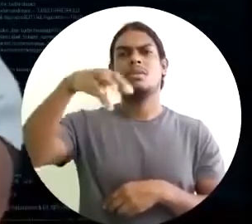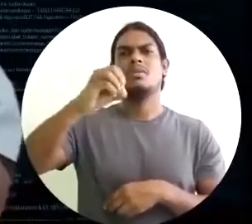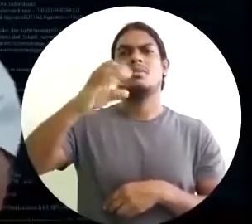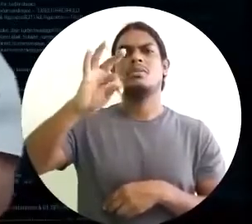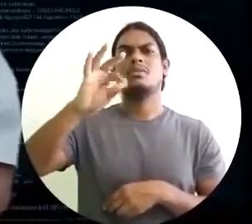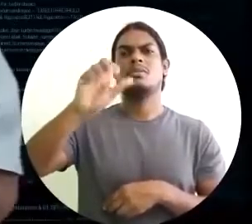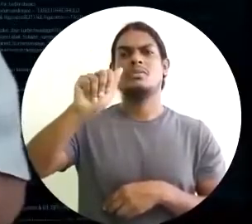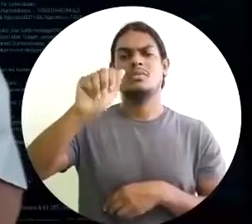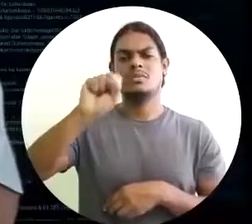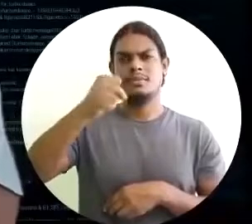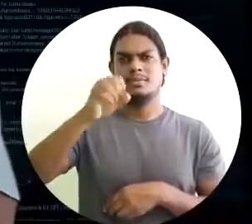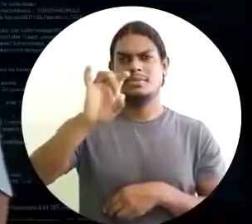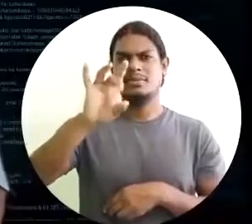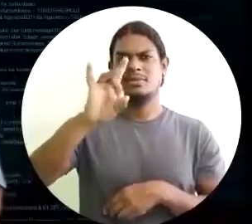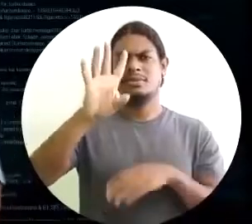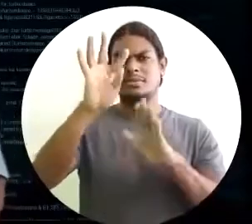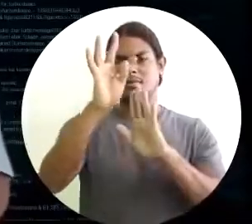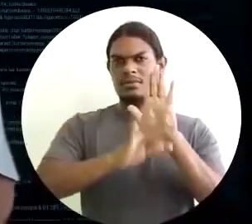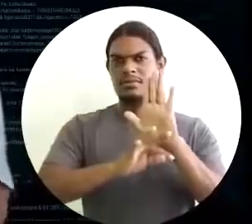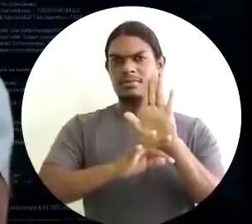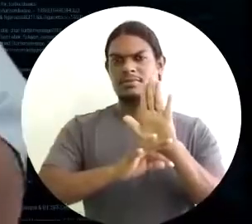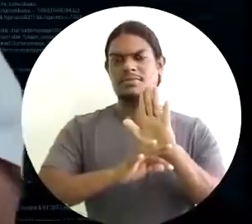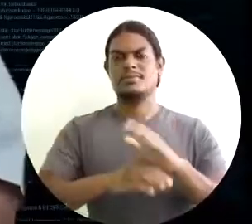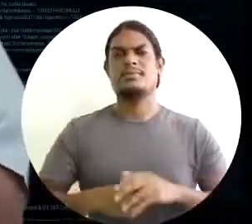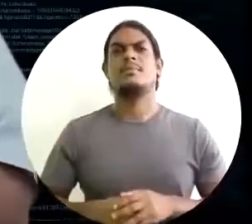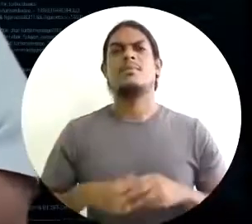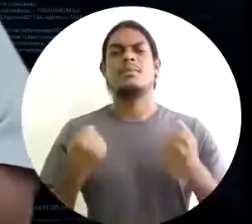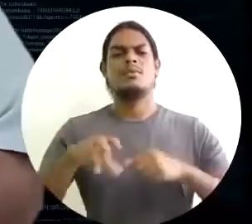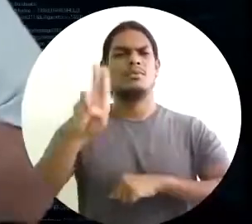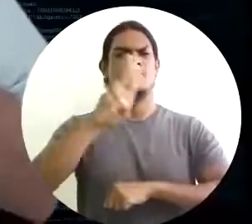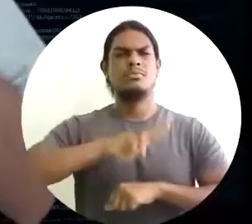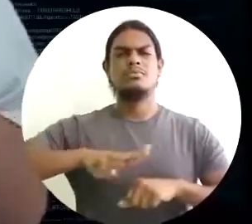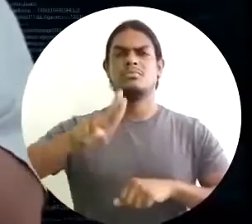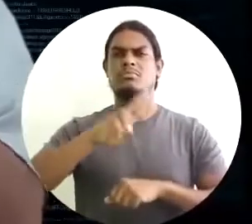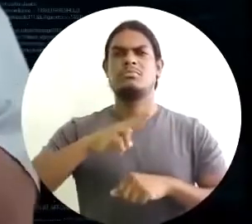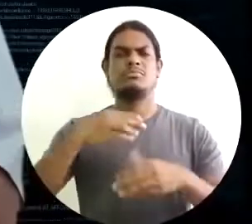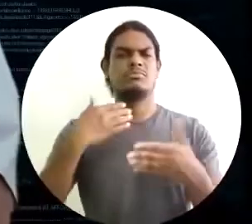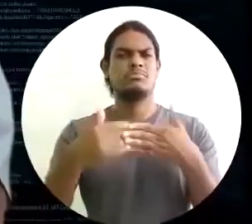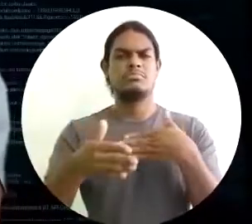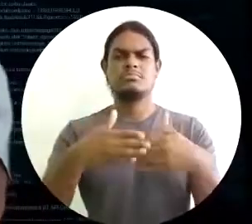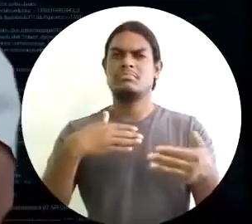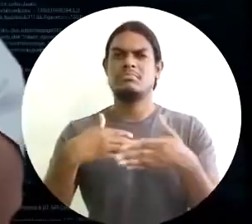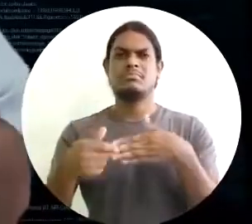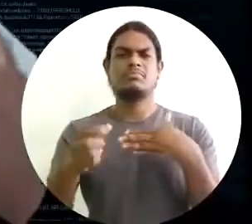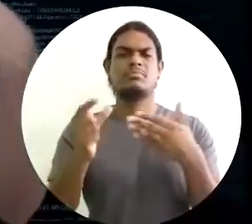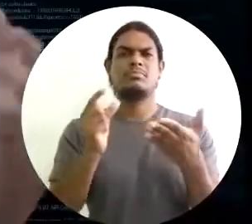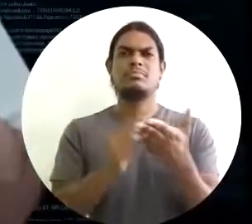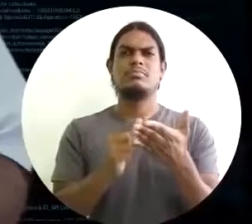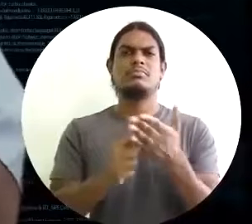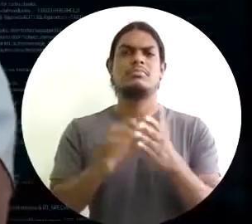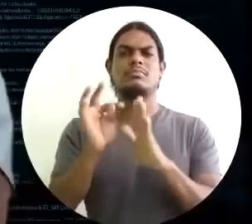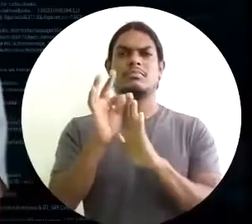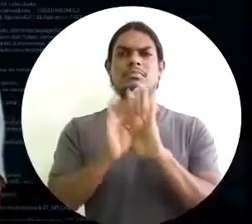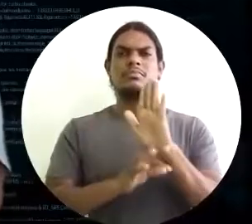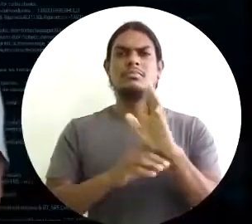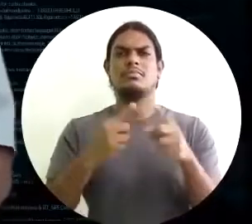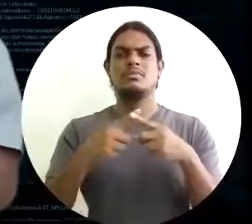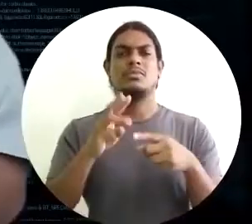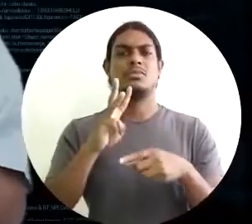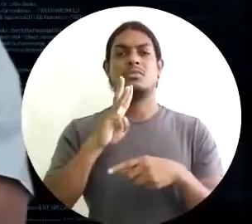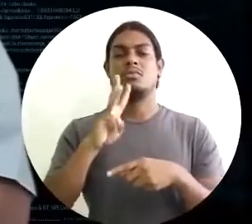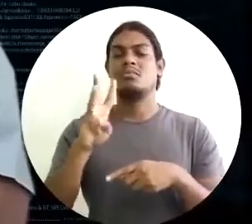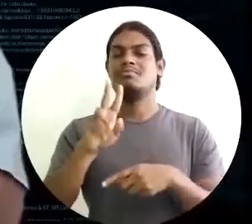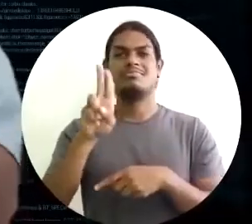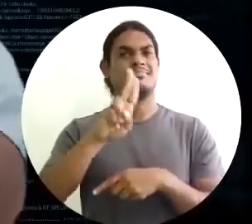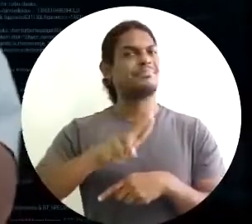são apenas texto. Então você pode usar qualquer aplicativo de texto puro. O Word ele não vai